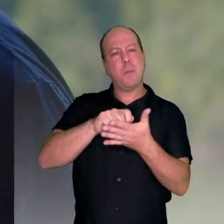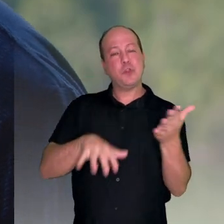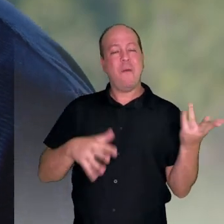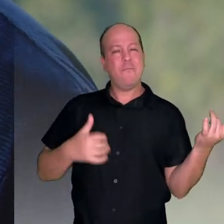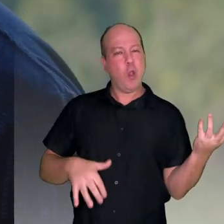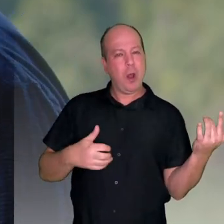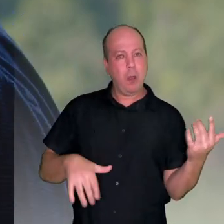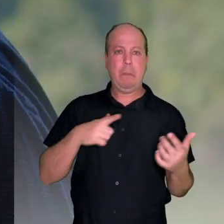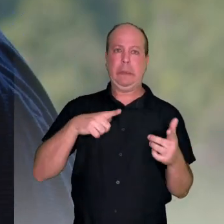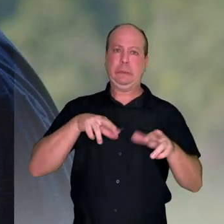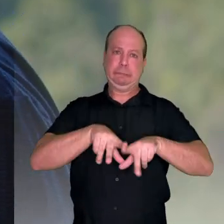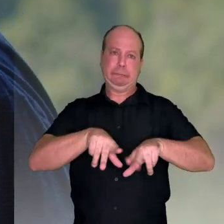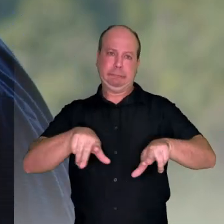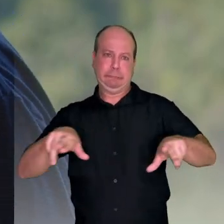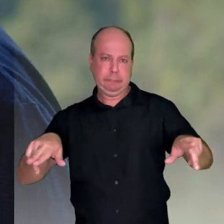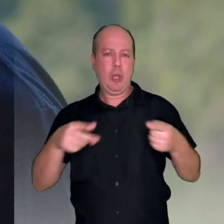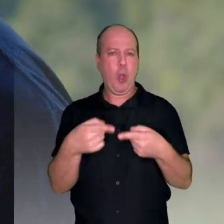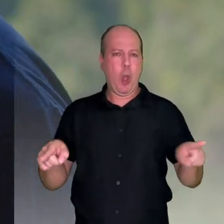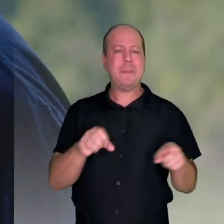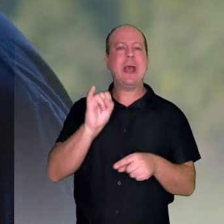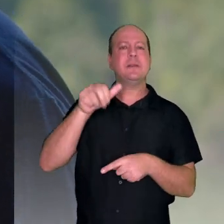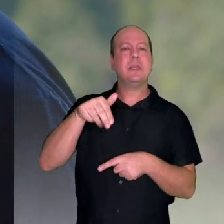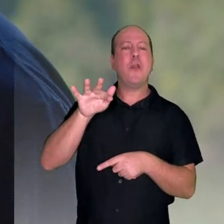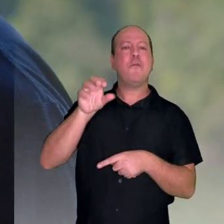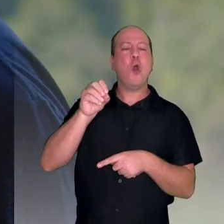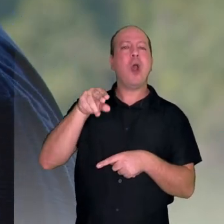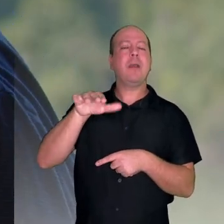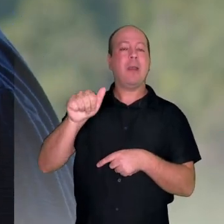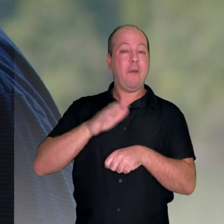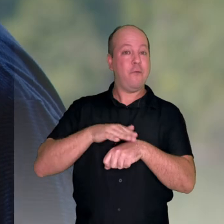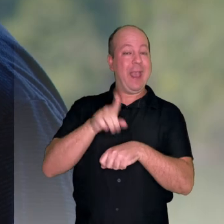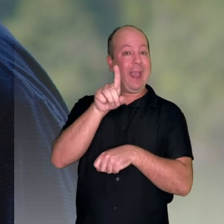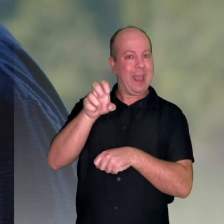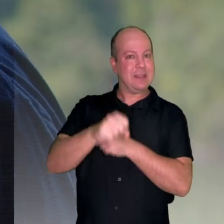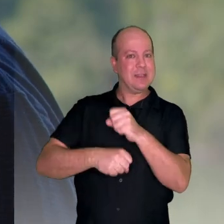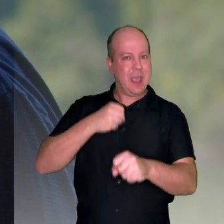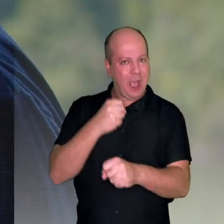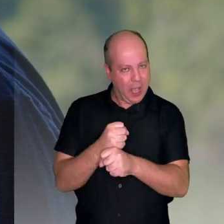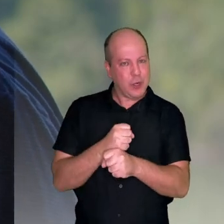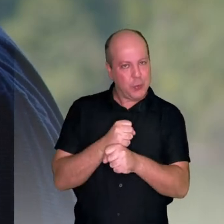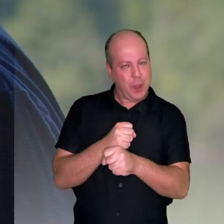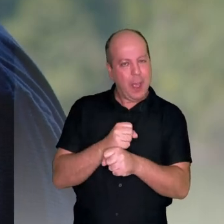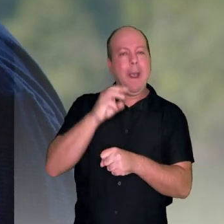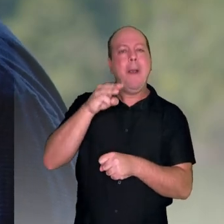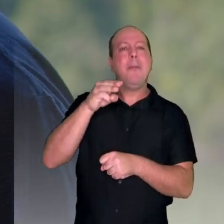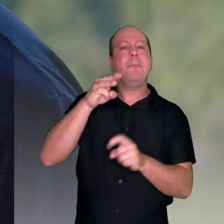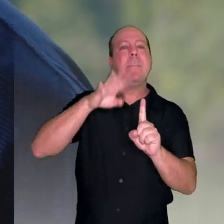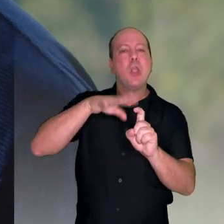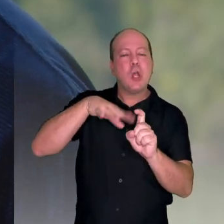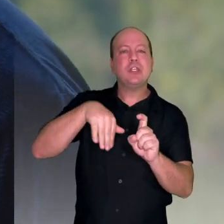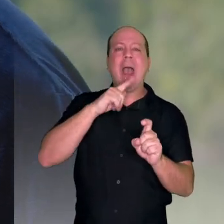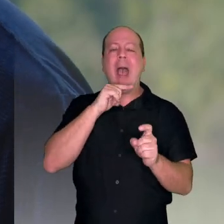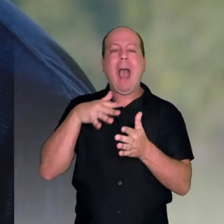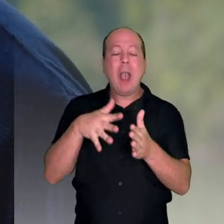como compositor de violão, mas na verdade ele tem uma imensa obra sinfônica. E faz 15 anos ele compôs essa sonata chamada Mitologia das Águas, porque